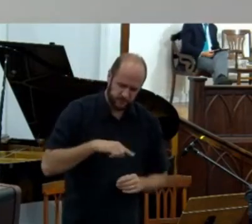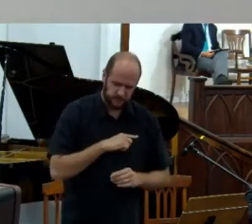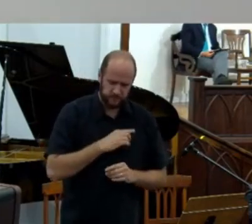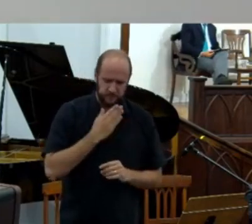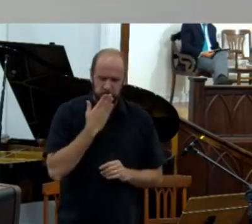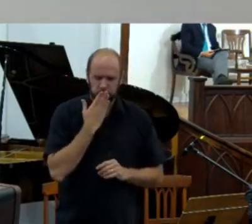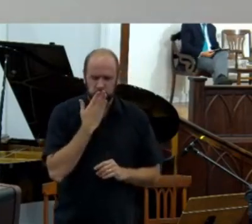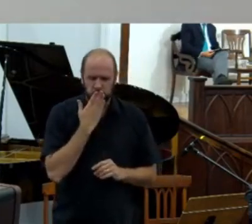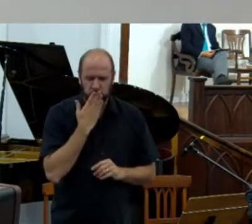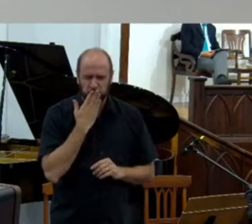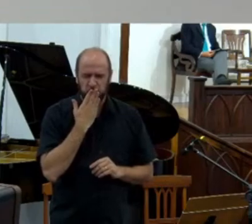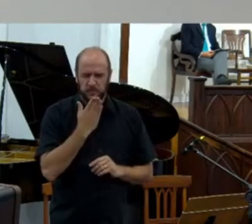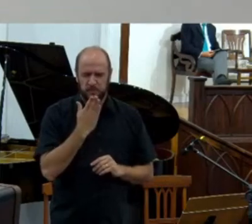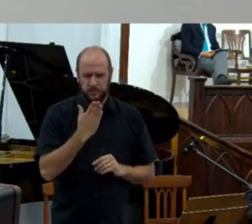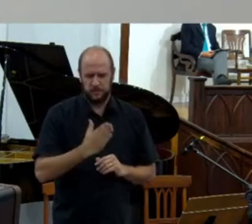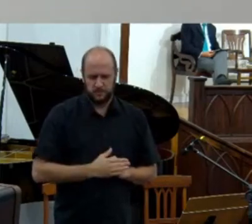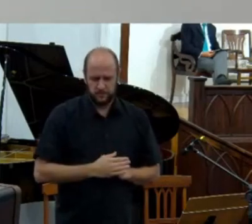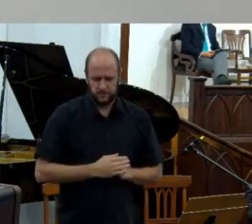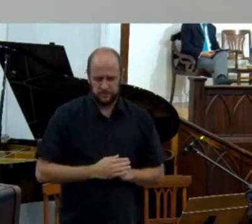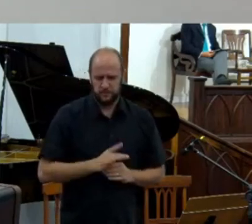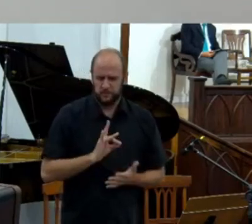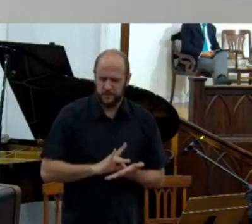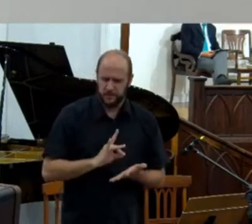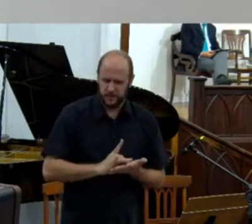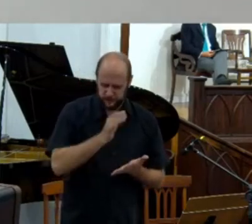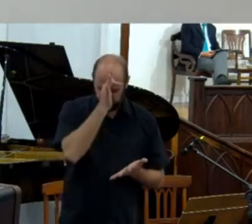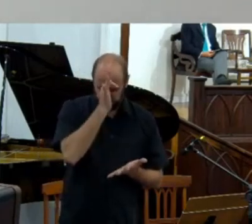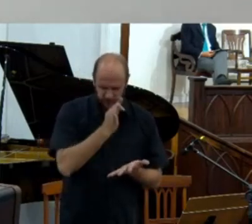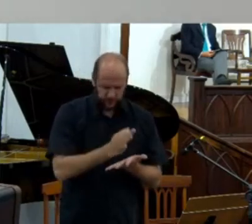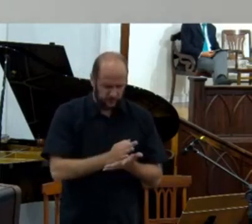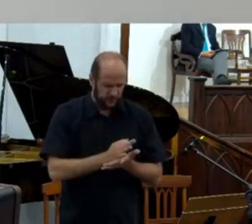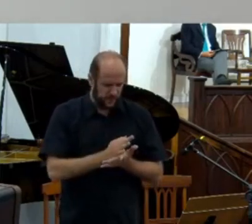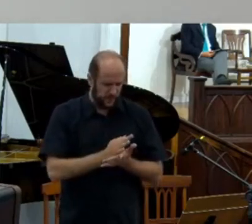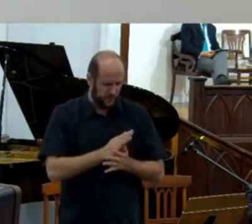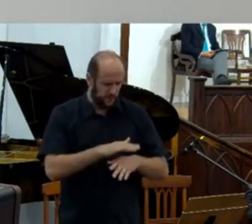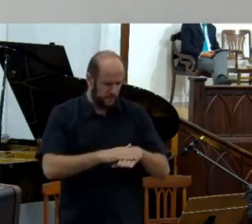que o Senhor nos ajude a isso. Que aumente nossa fé, que aumente nossa